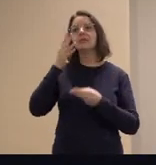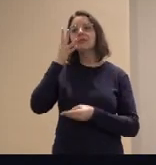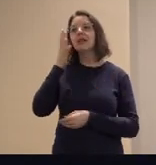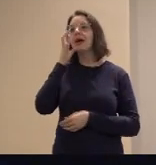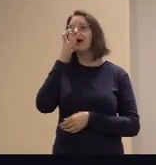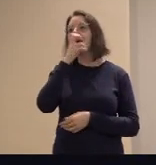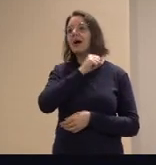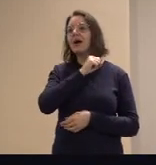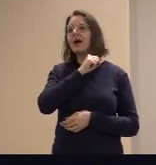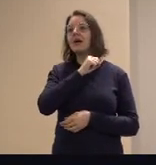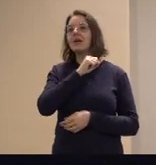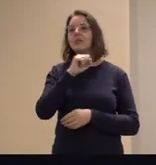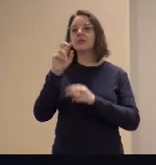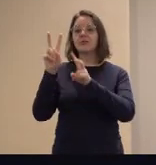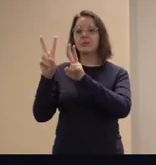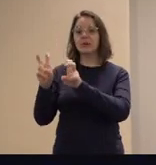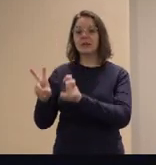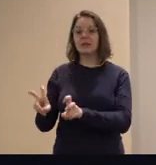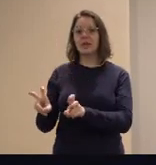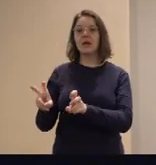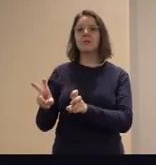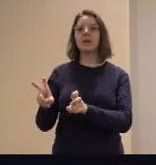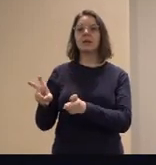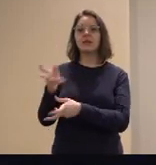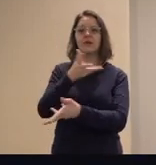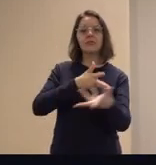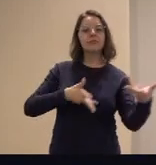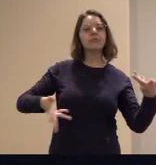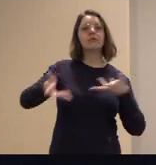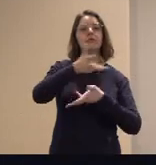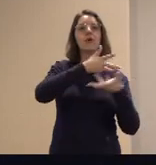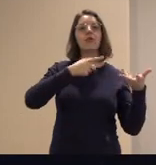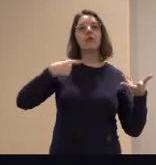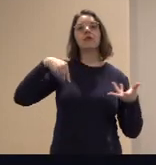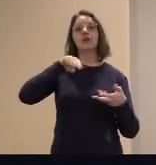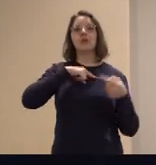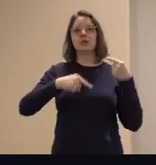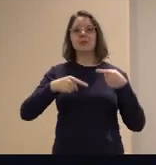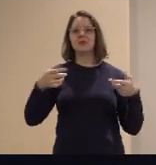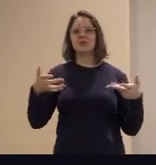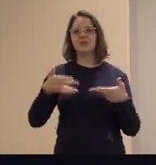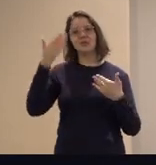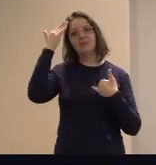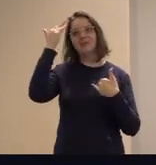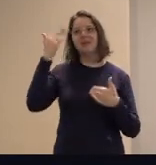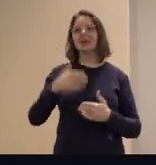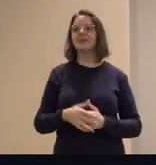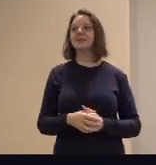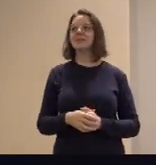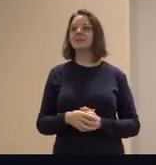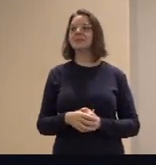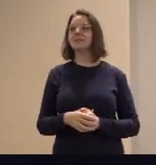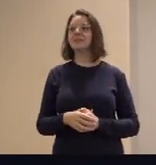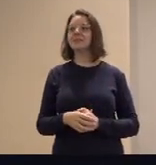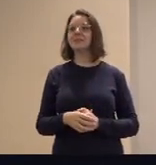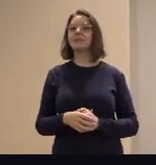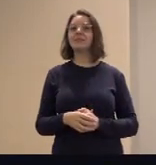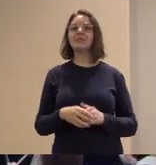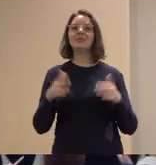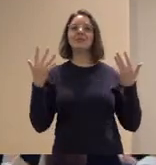que, temas que envolvem, de alguma forma ou de outra, o nosso debate aqui de hoje. Muito obrigado.